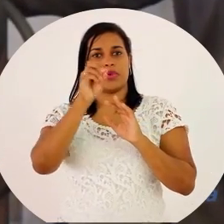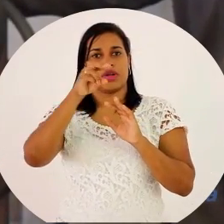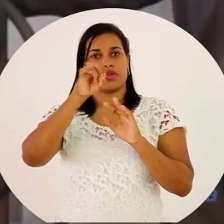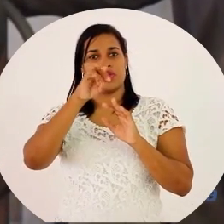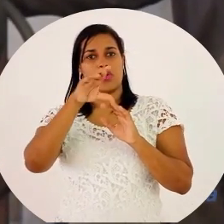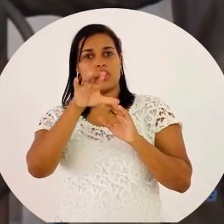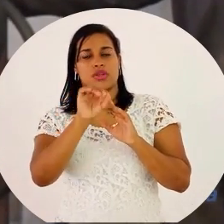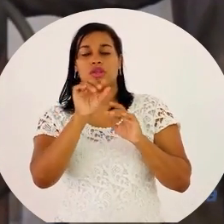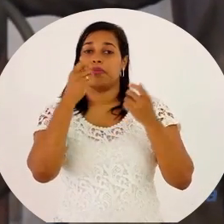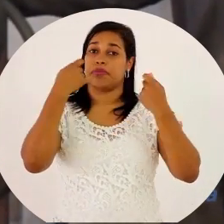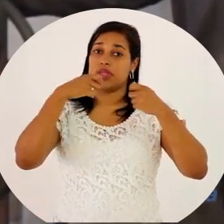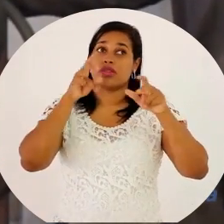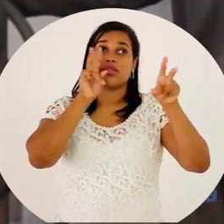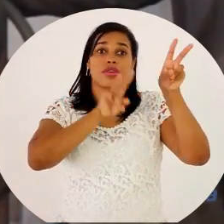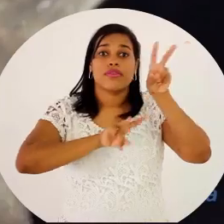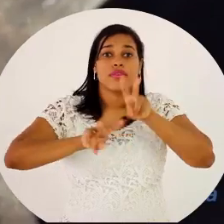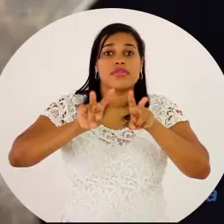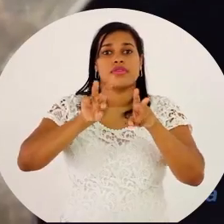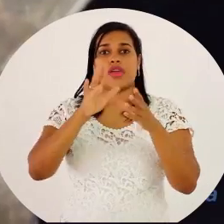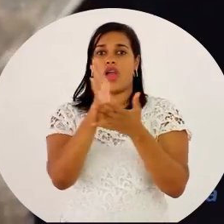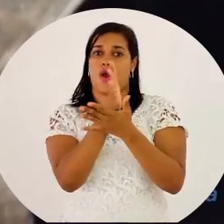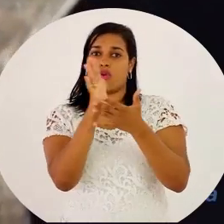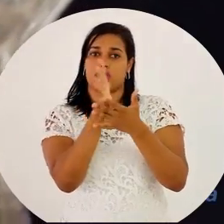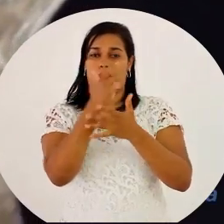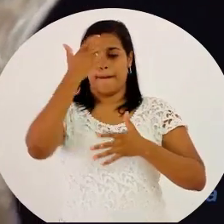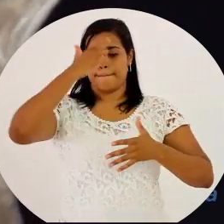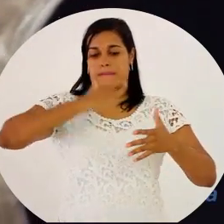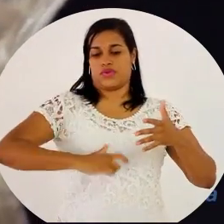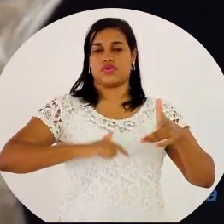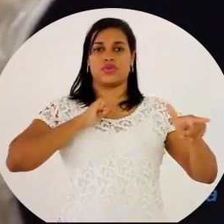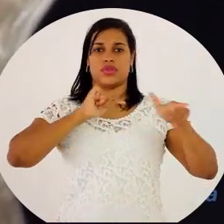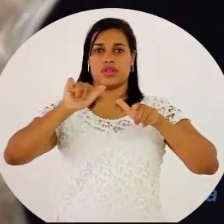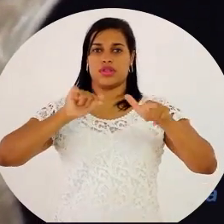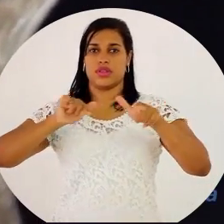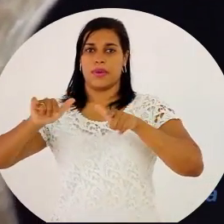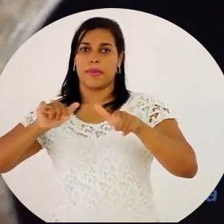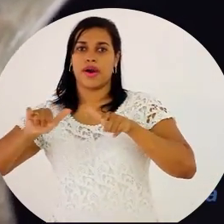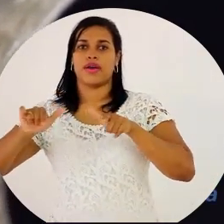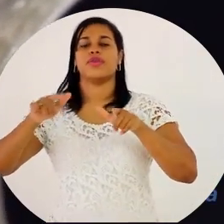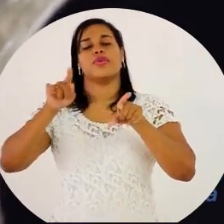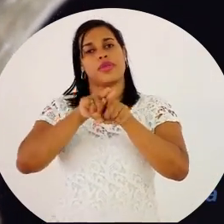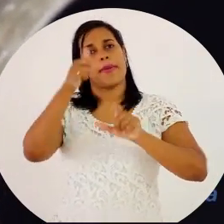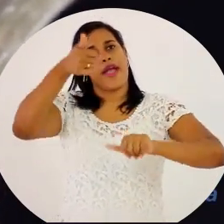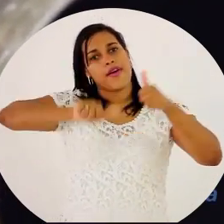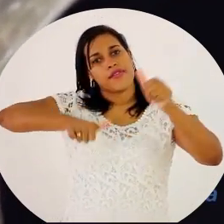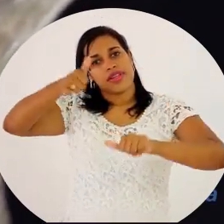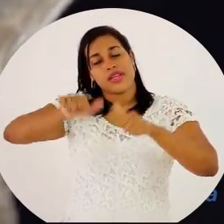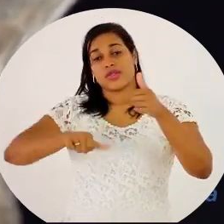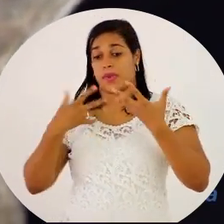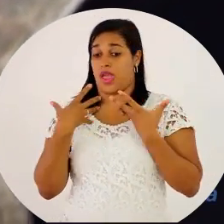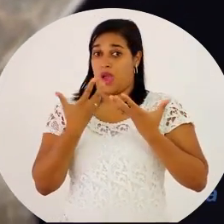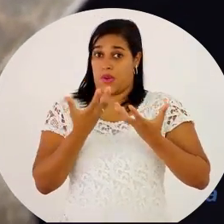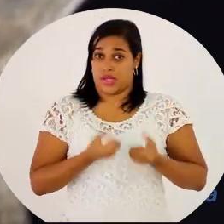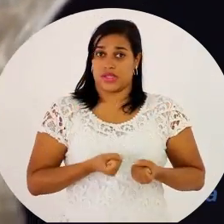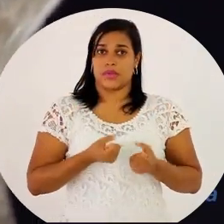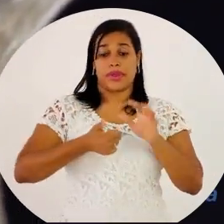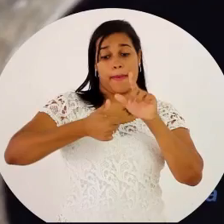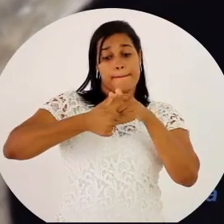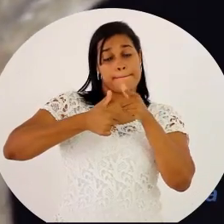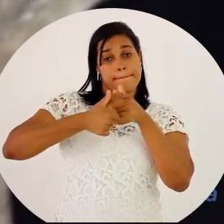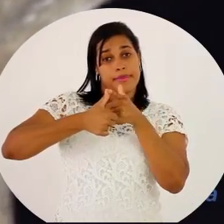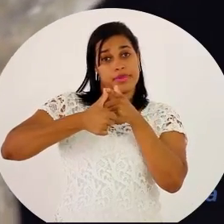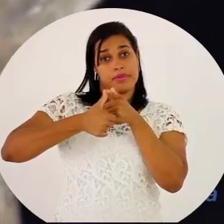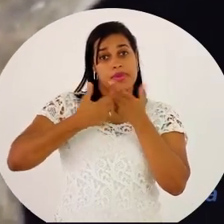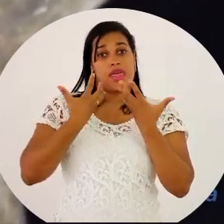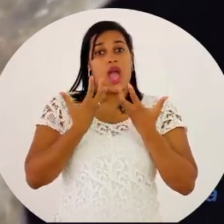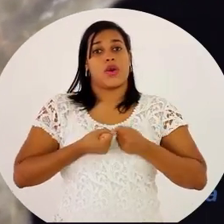as condições ambientais, a gente tem que observar a postura de trabalho, o ritmo de trabalho, para fazer um bom reconhecimento. Primeira coisa que a gente deve fazer